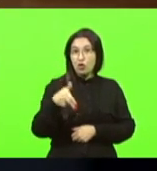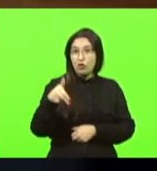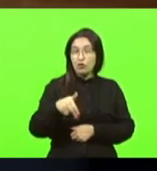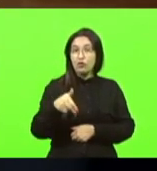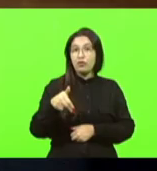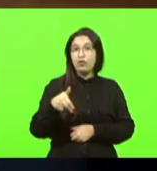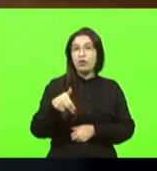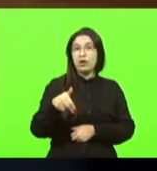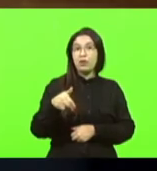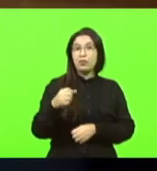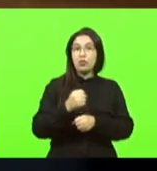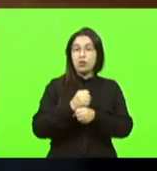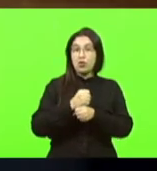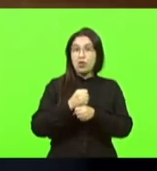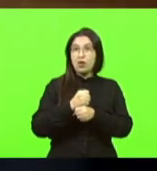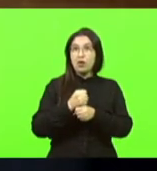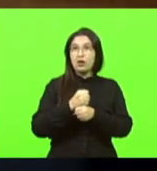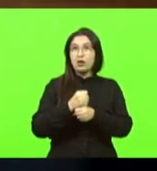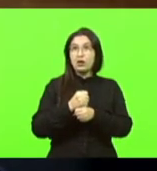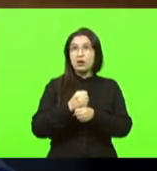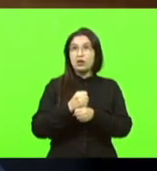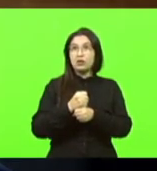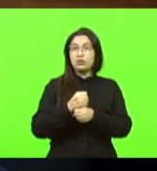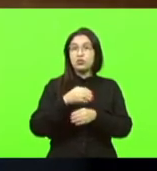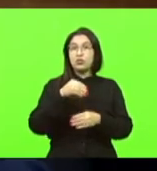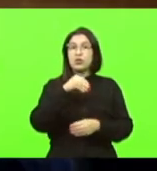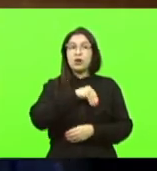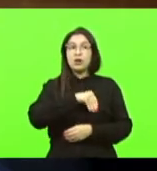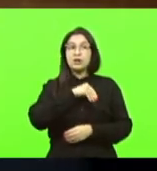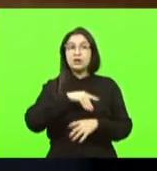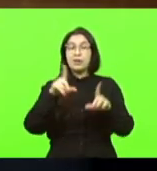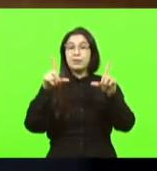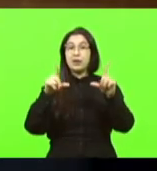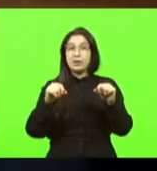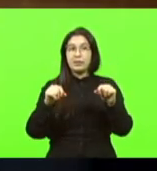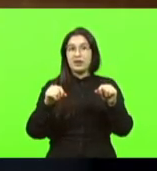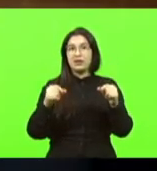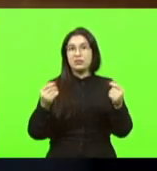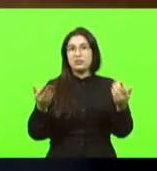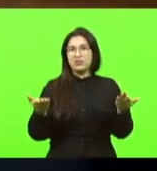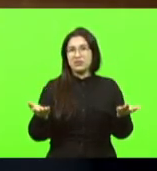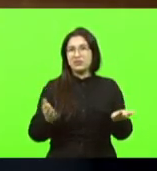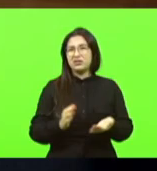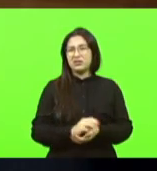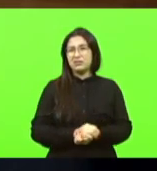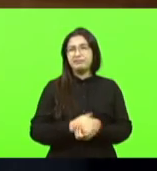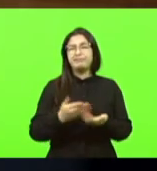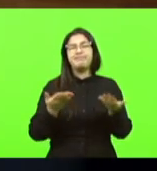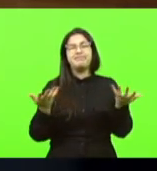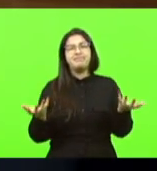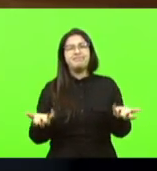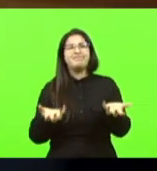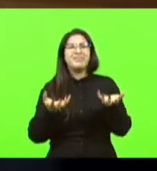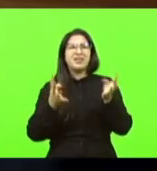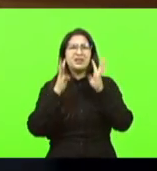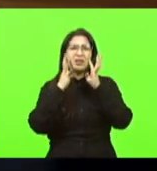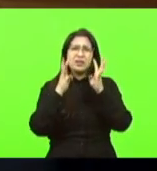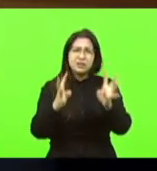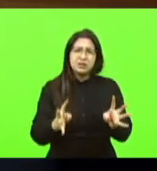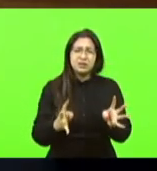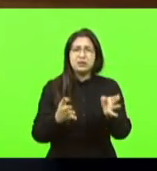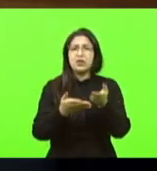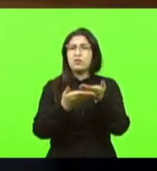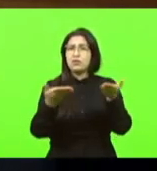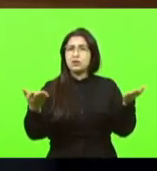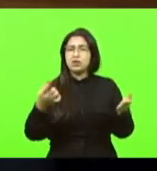90 dias vai ganhar menos do que está ganhando hoje então eu quero chamar atenção aqui